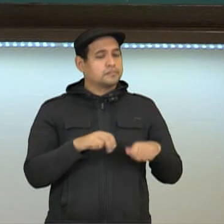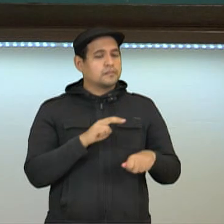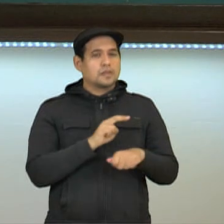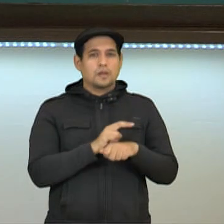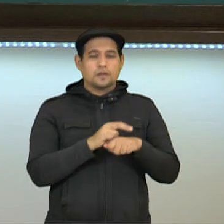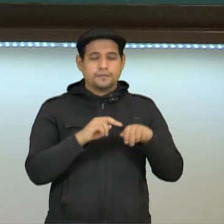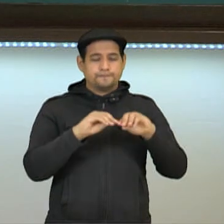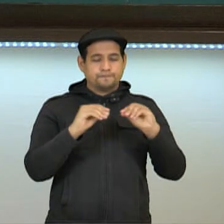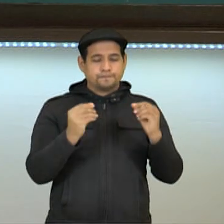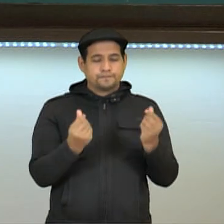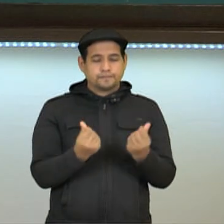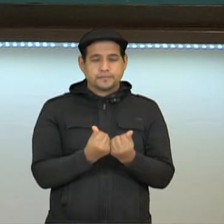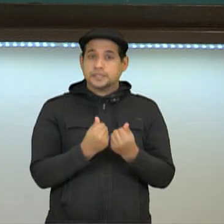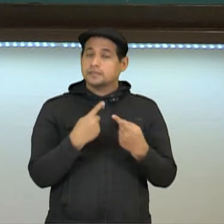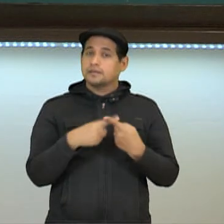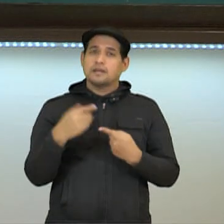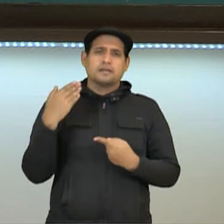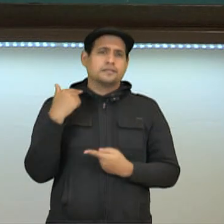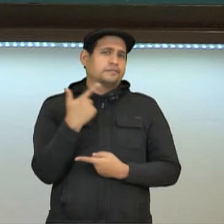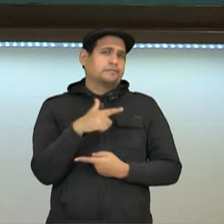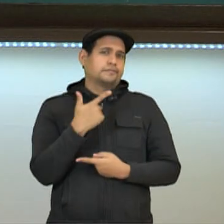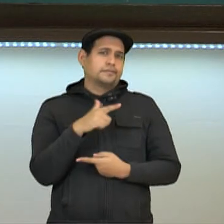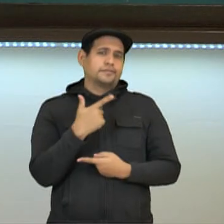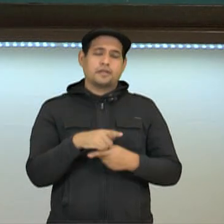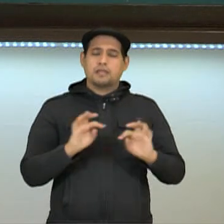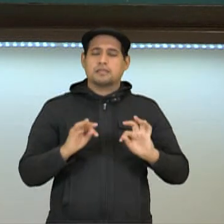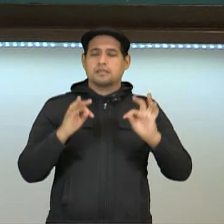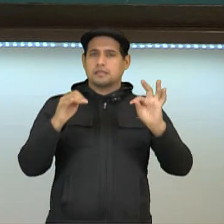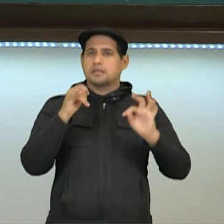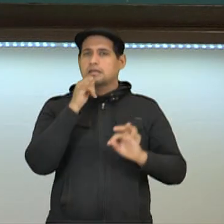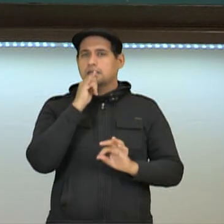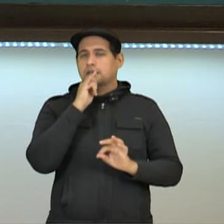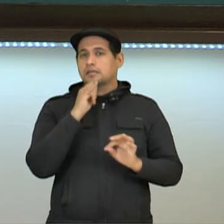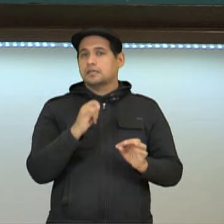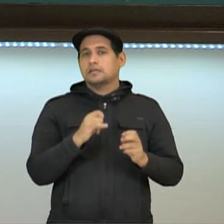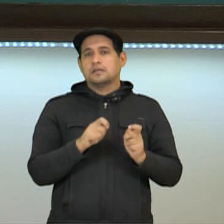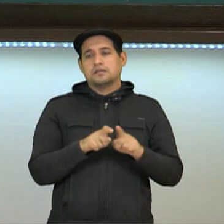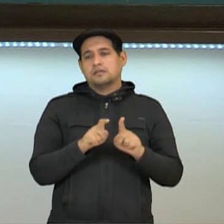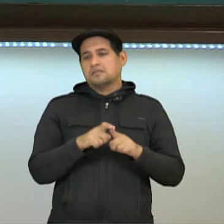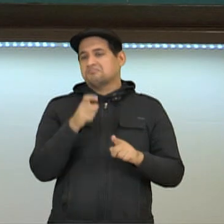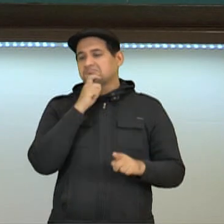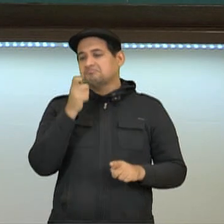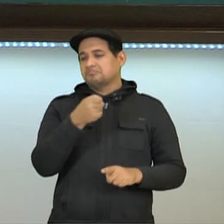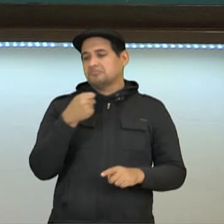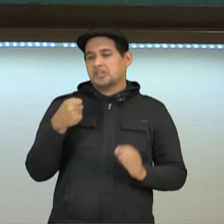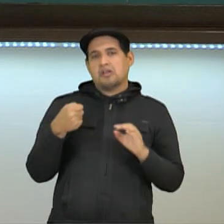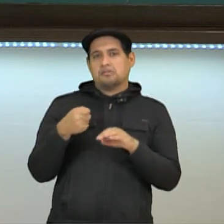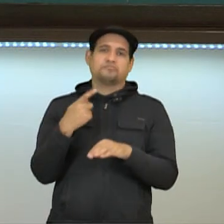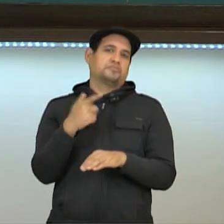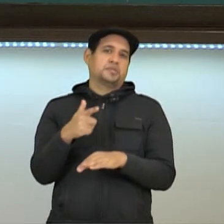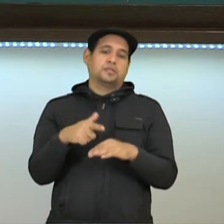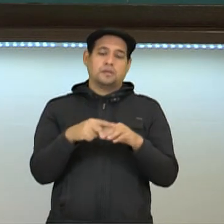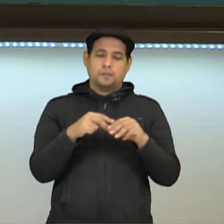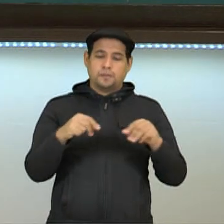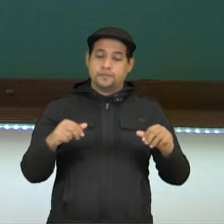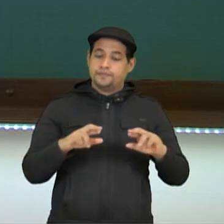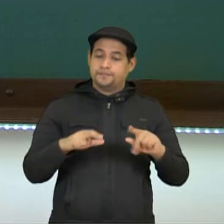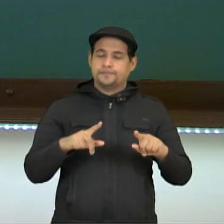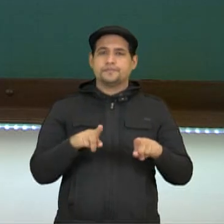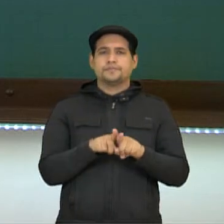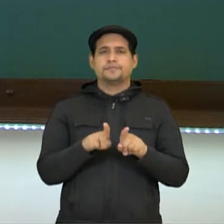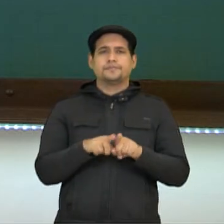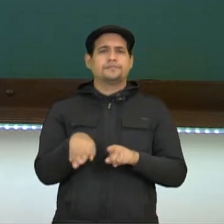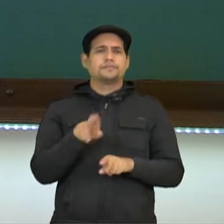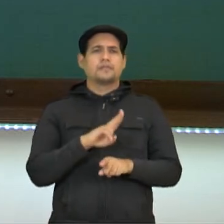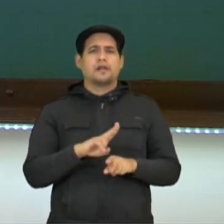dos alimentos, uma vez que naquela época eles não tinham tecnologia para conservar os alimentos de outra forma, tá? Aqui também a posse